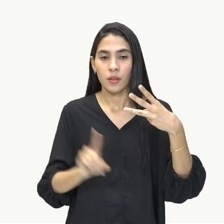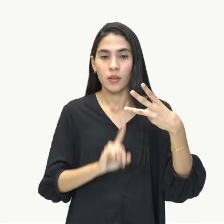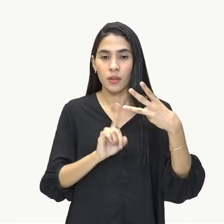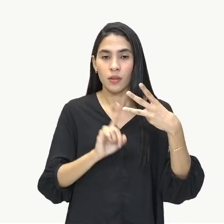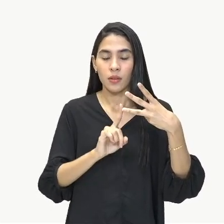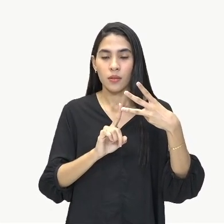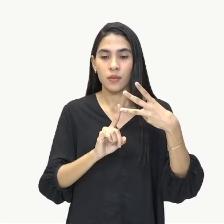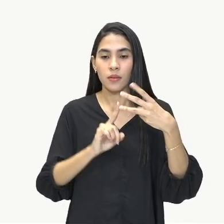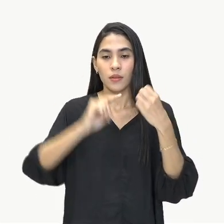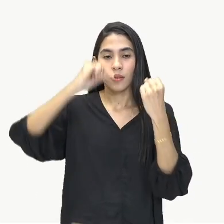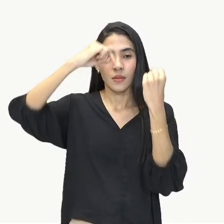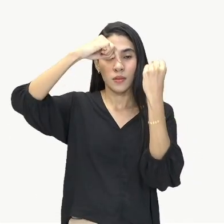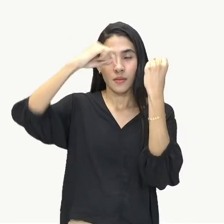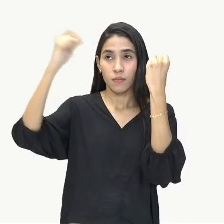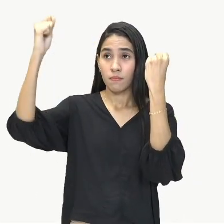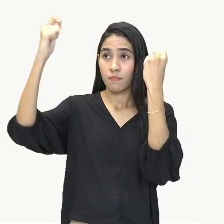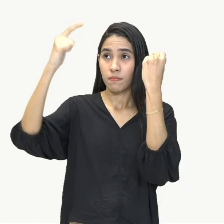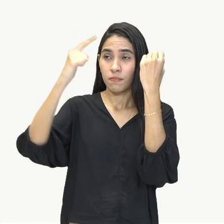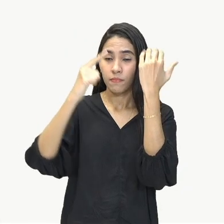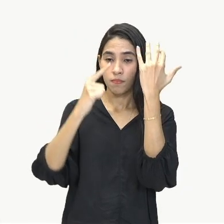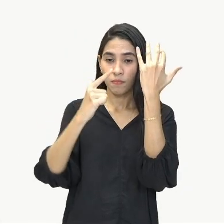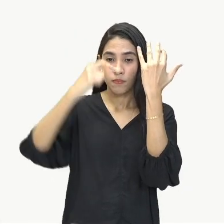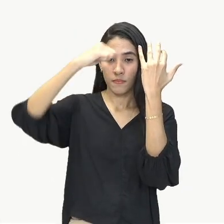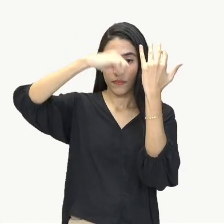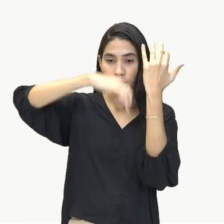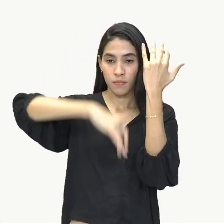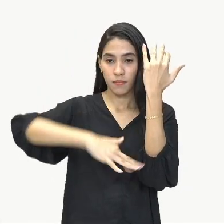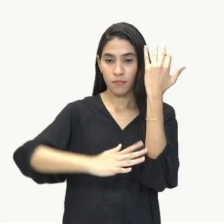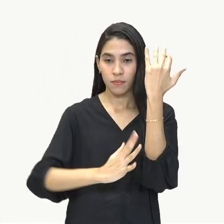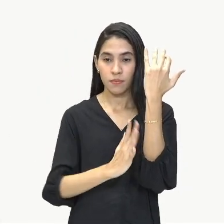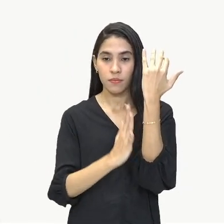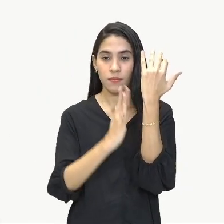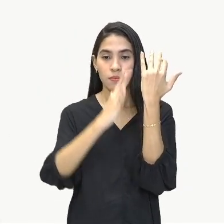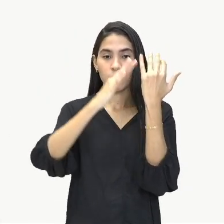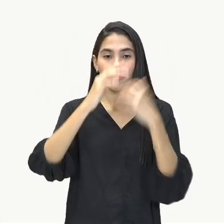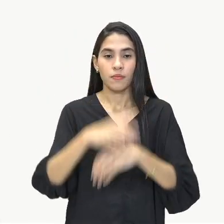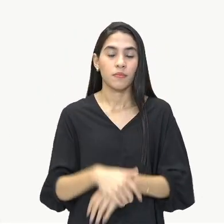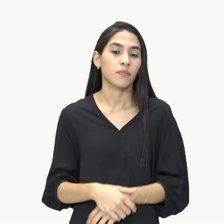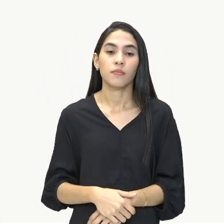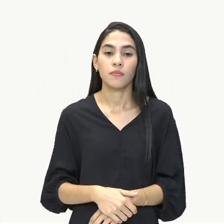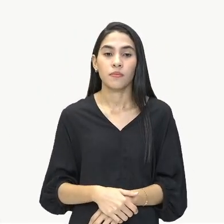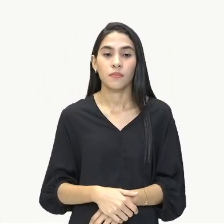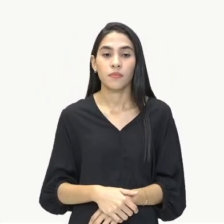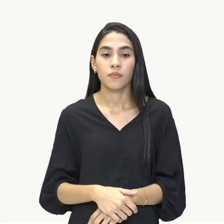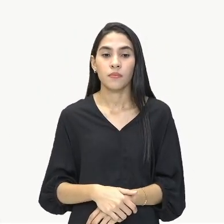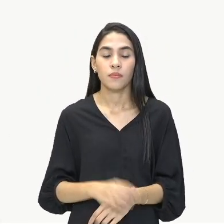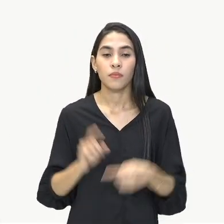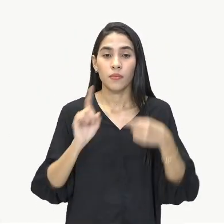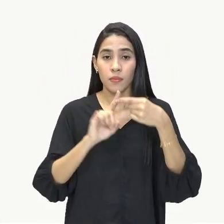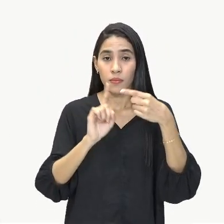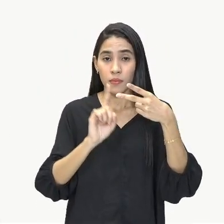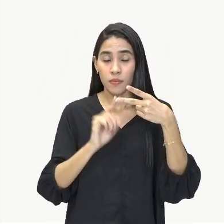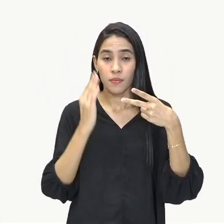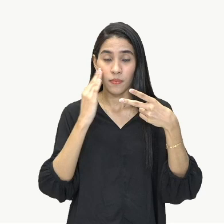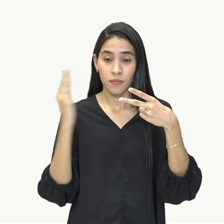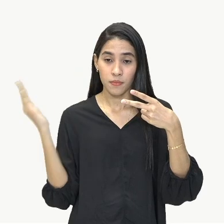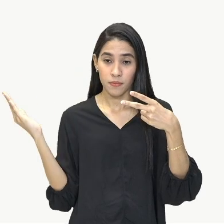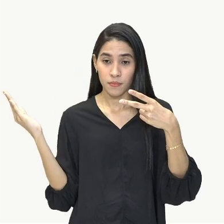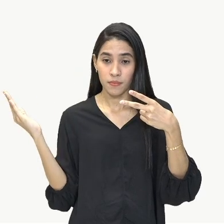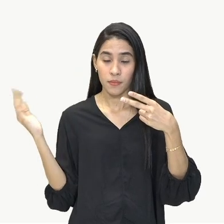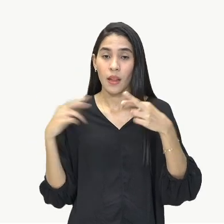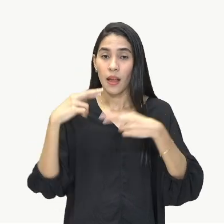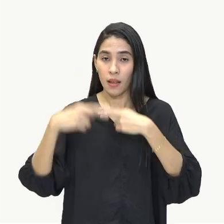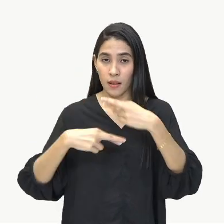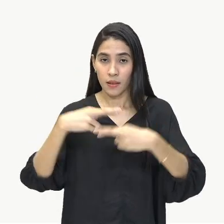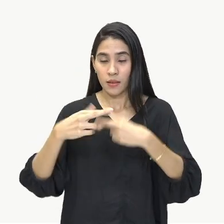terceira é a fotossíntese. Então, nós temos aqui 2 reações químicas. A